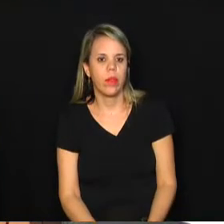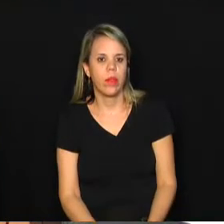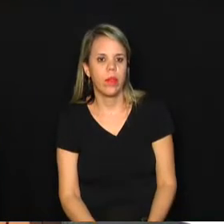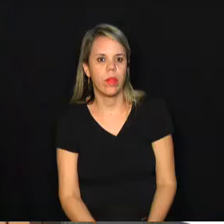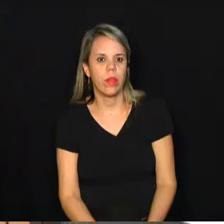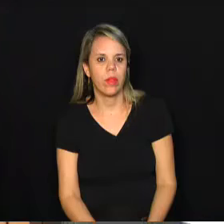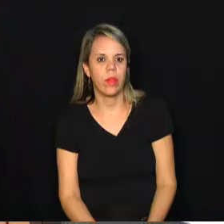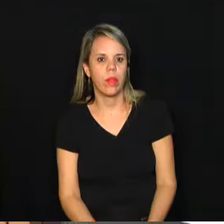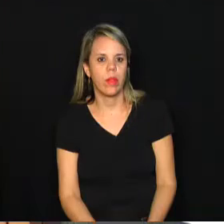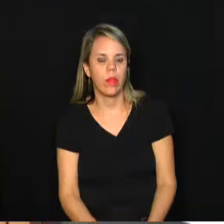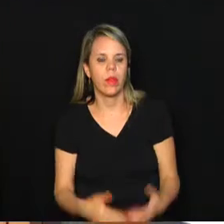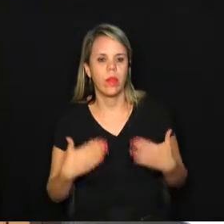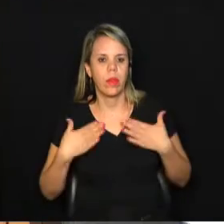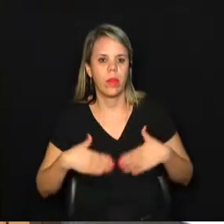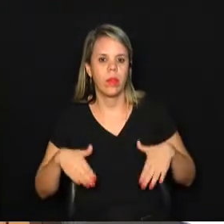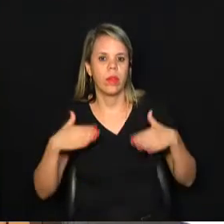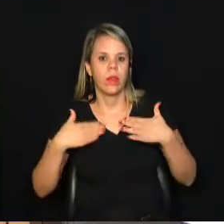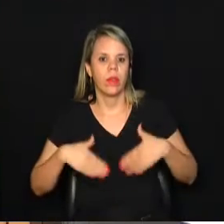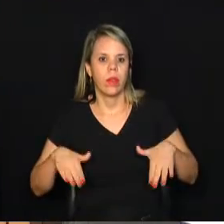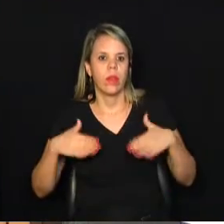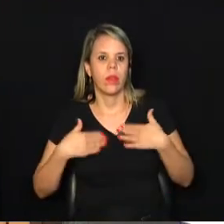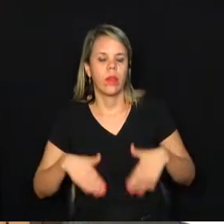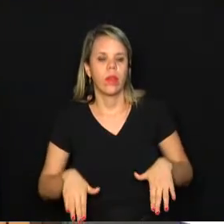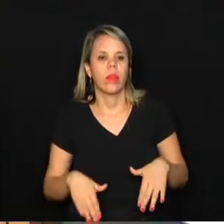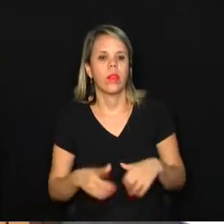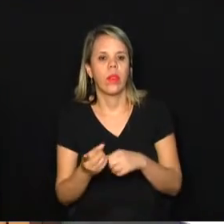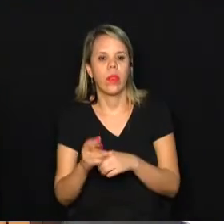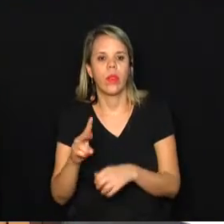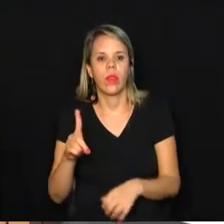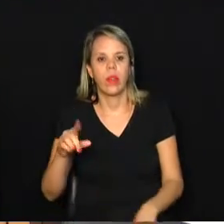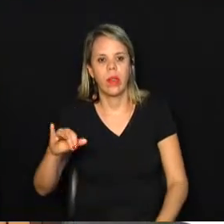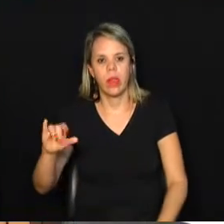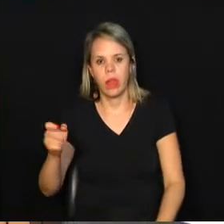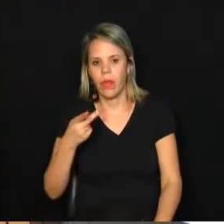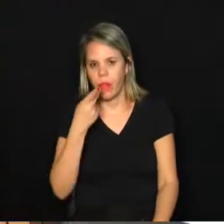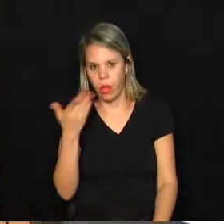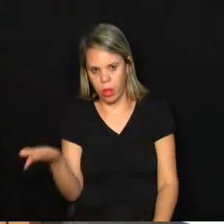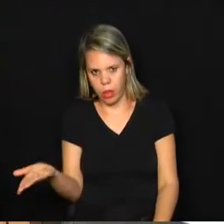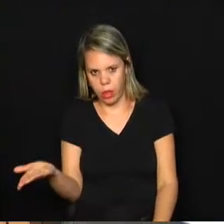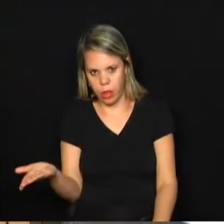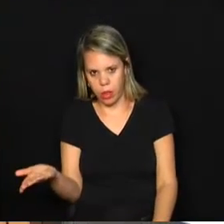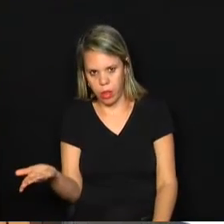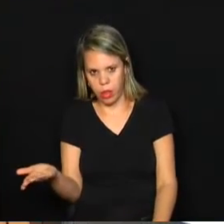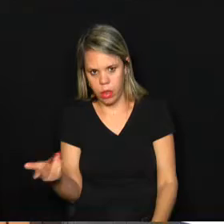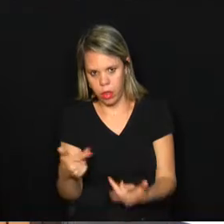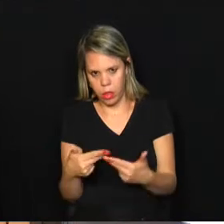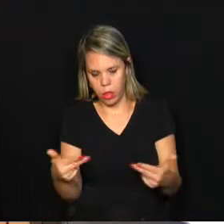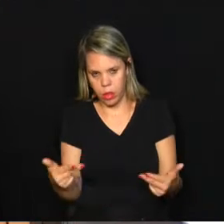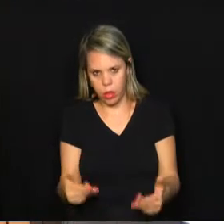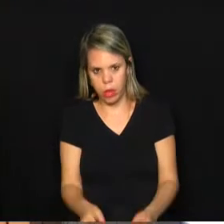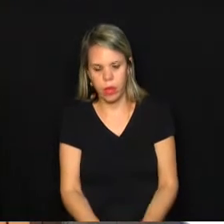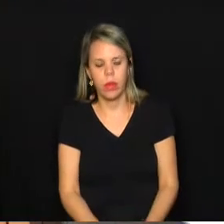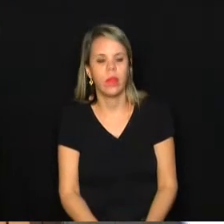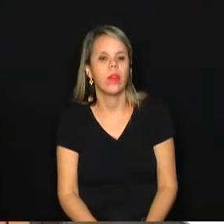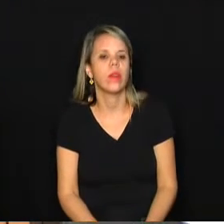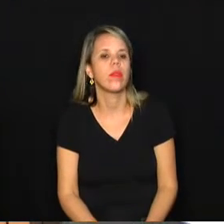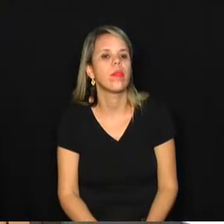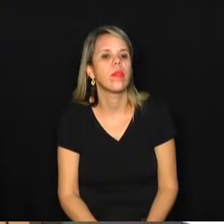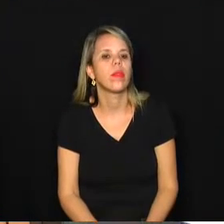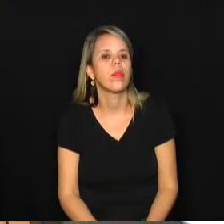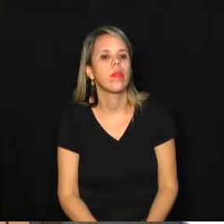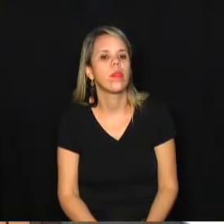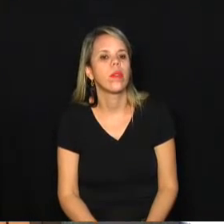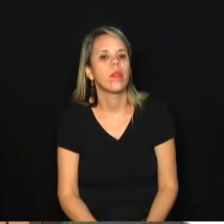Não? Tranquilo? Doutora Daniela, gostaria de falar alguma coisa? Algum esclarecimento?